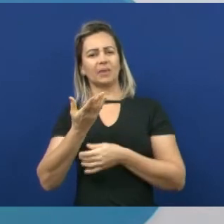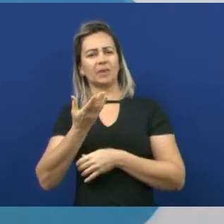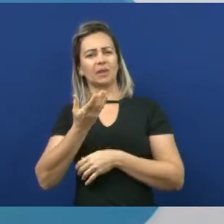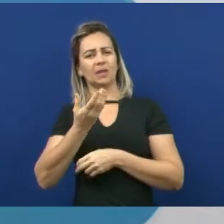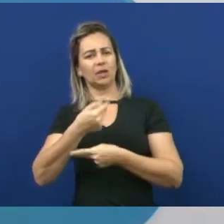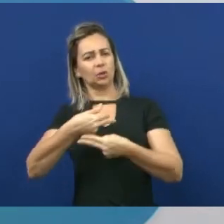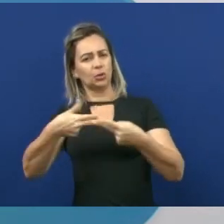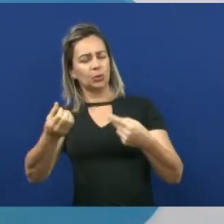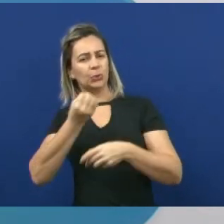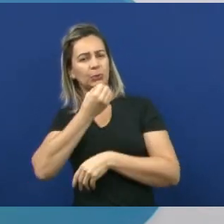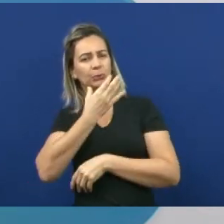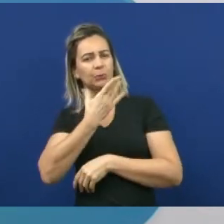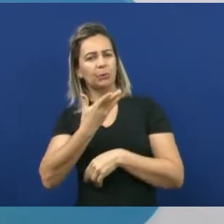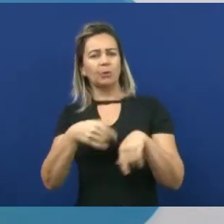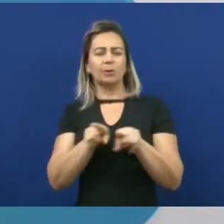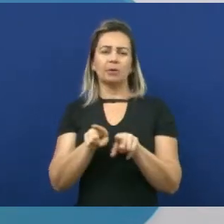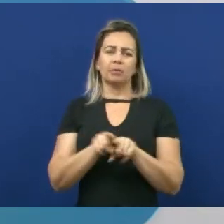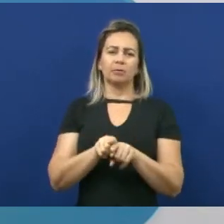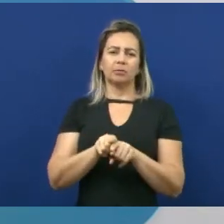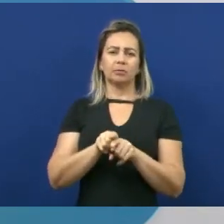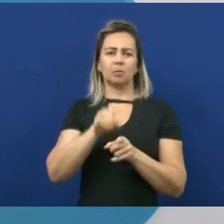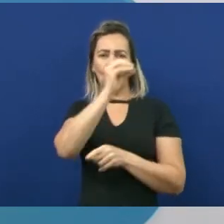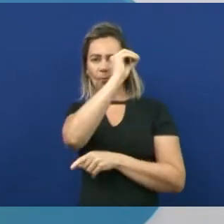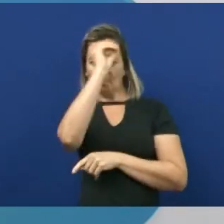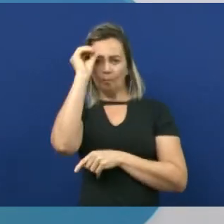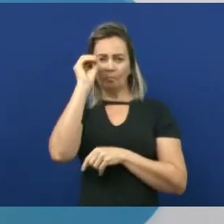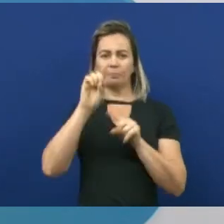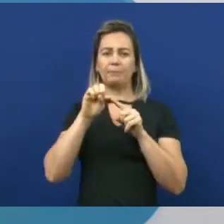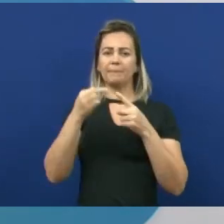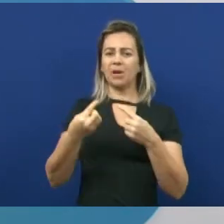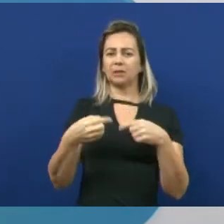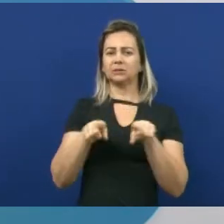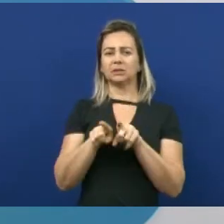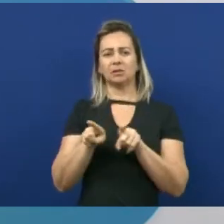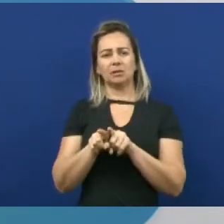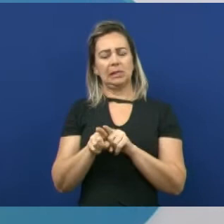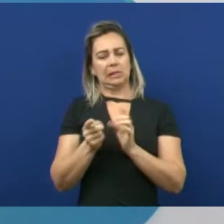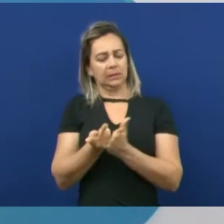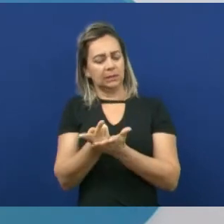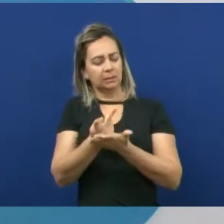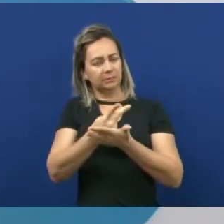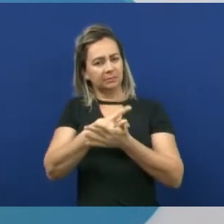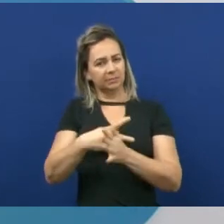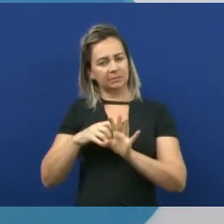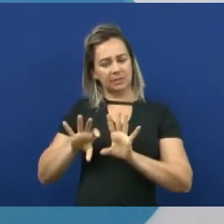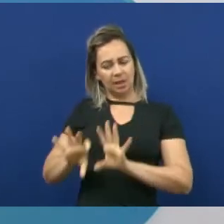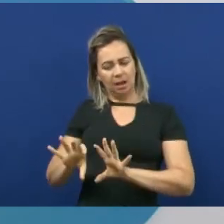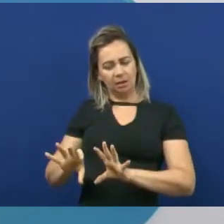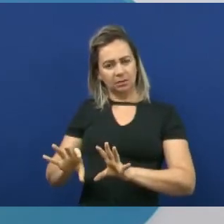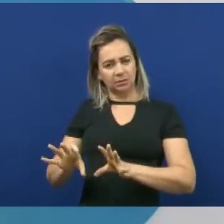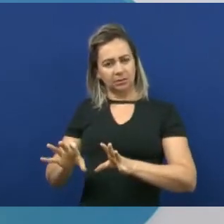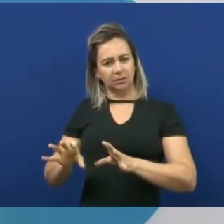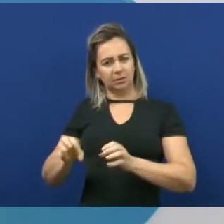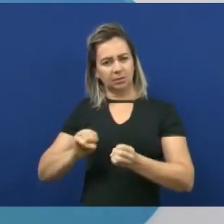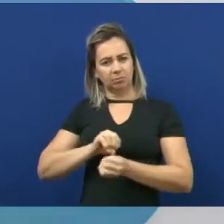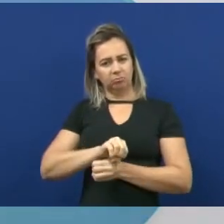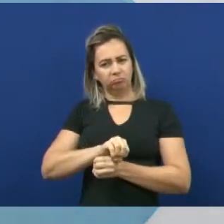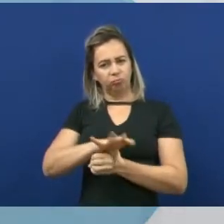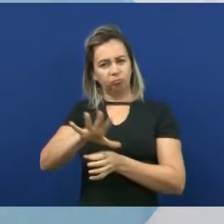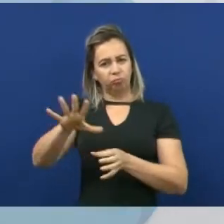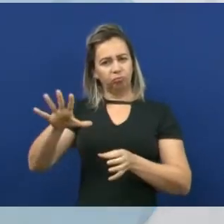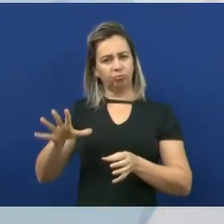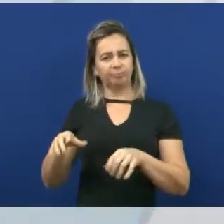na verdade, na medida em que a arte ela é propagada em larga